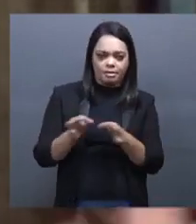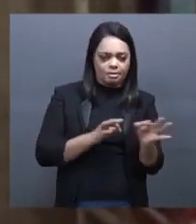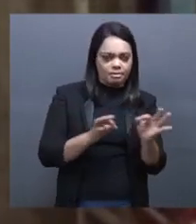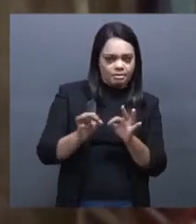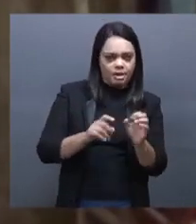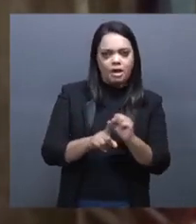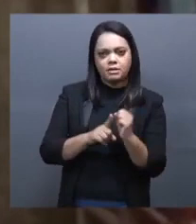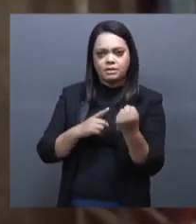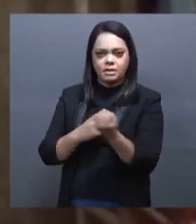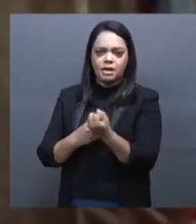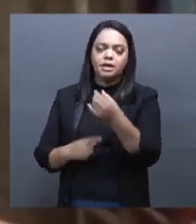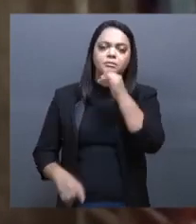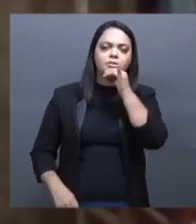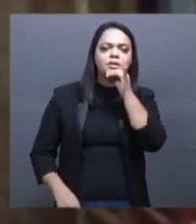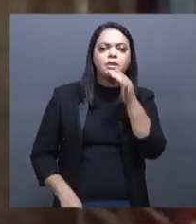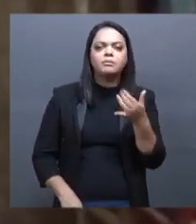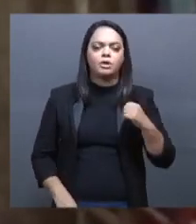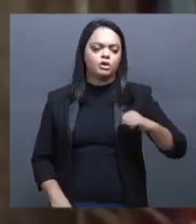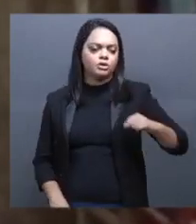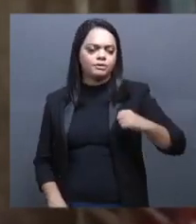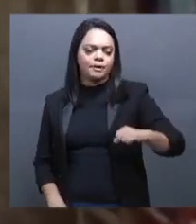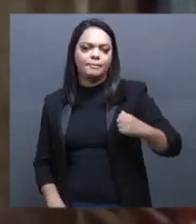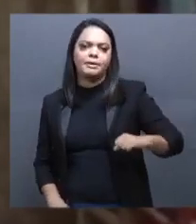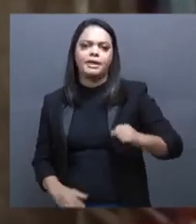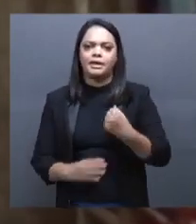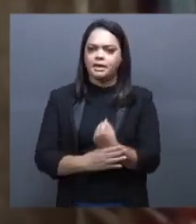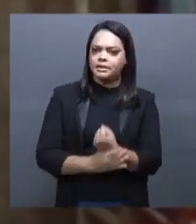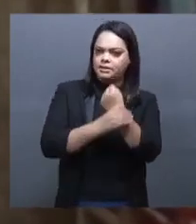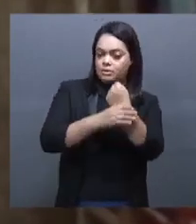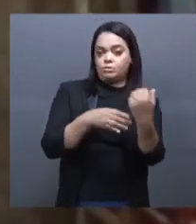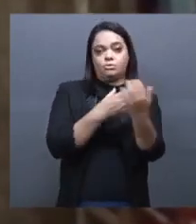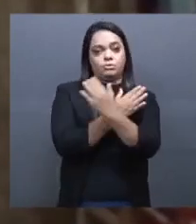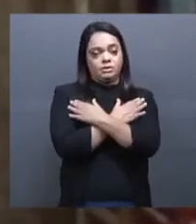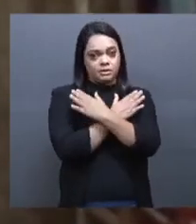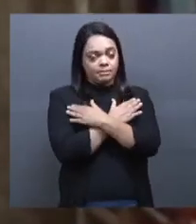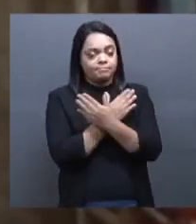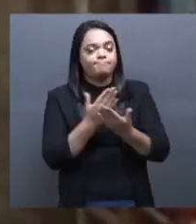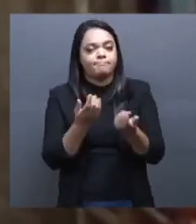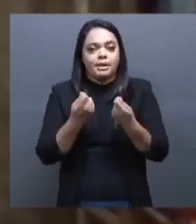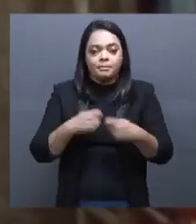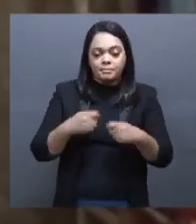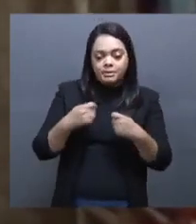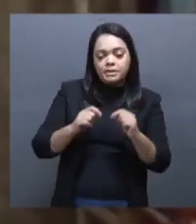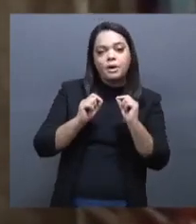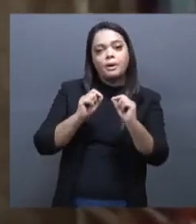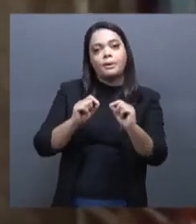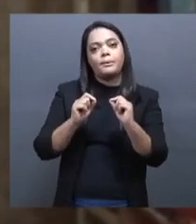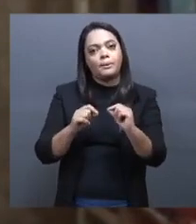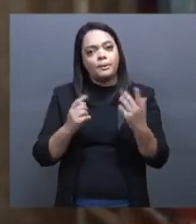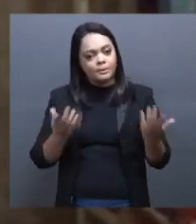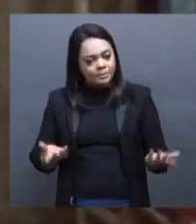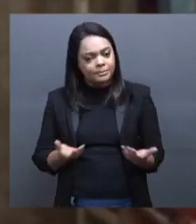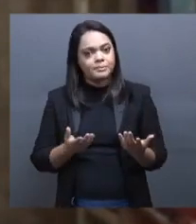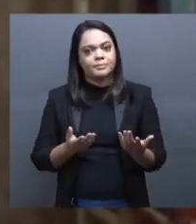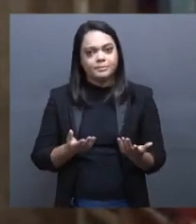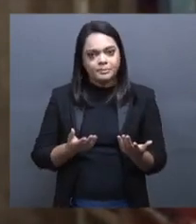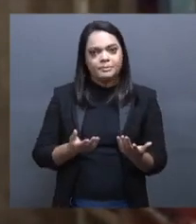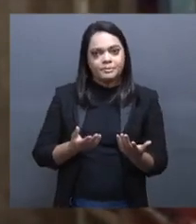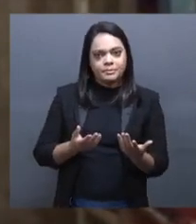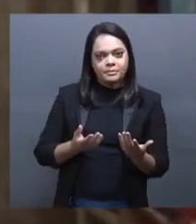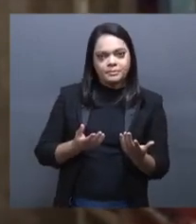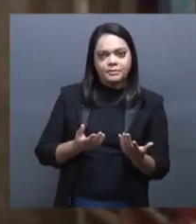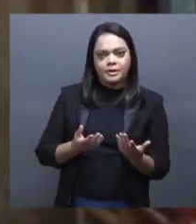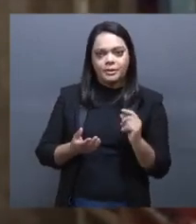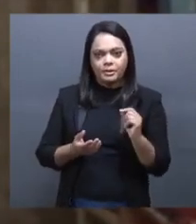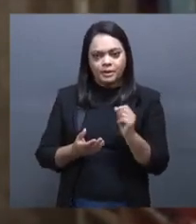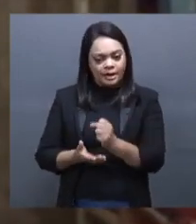como é o caso do Bolsa Família, como é o caso do seguro-desemprego, tá? Então, seria preciso conceder um reforço muito mais amplo do que o